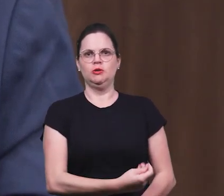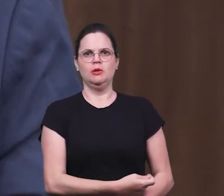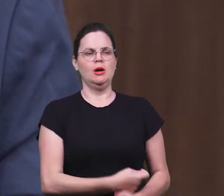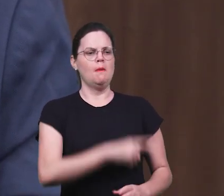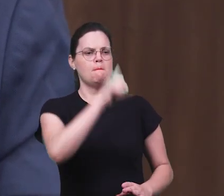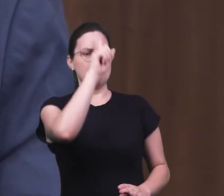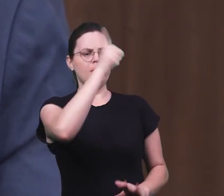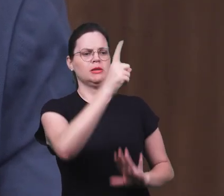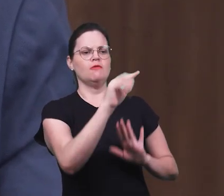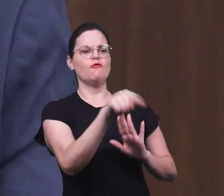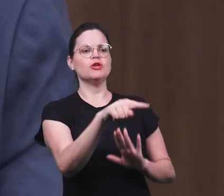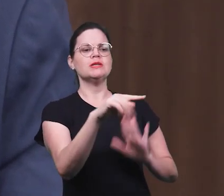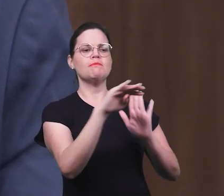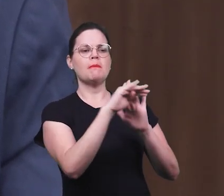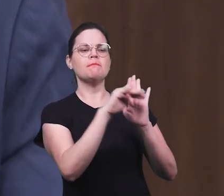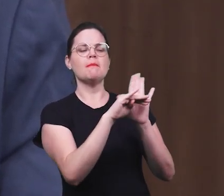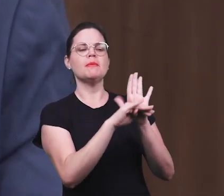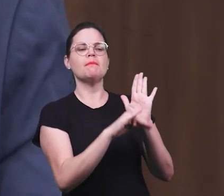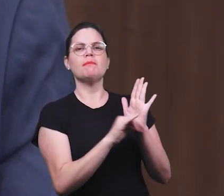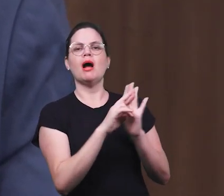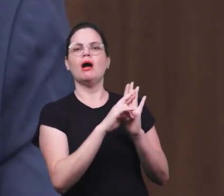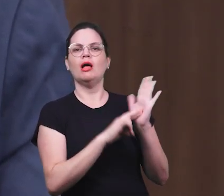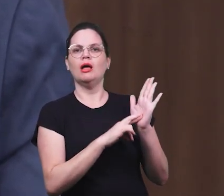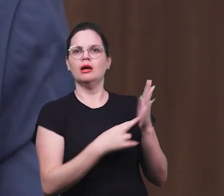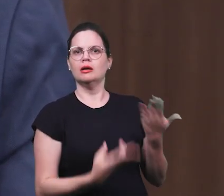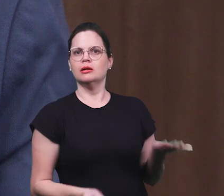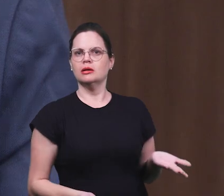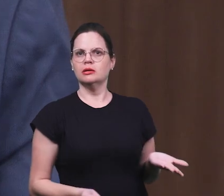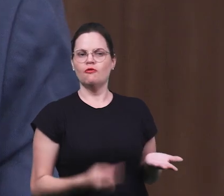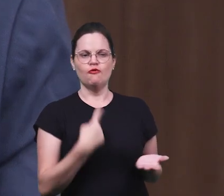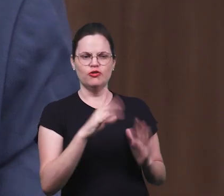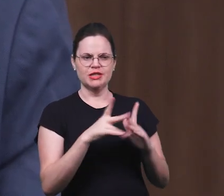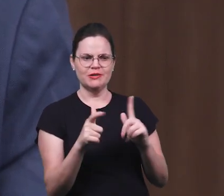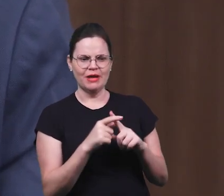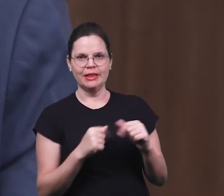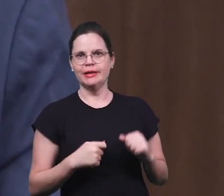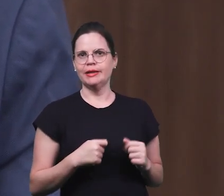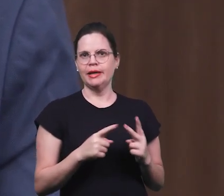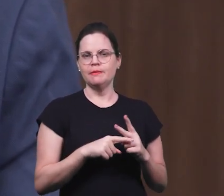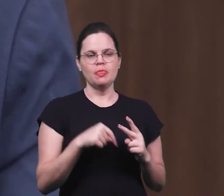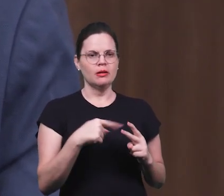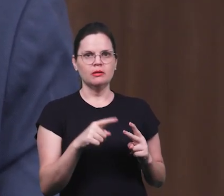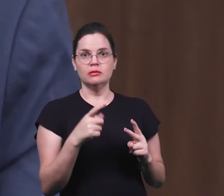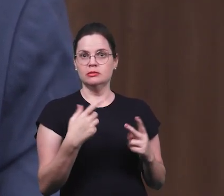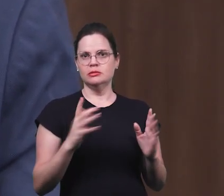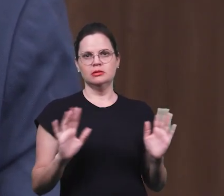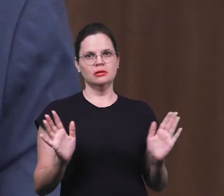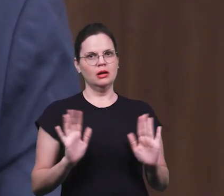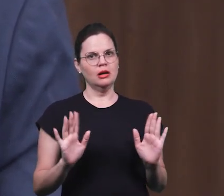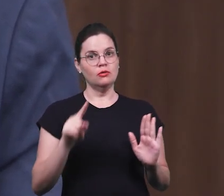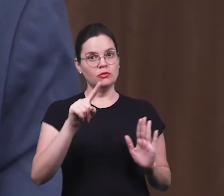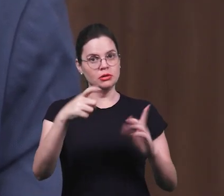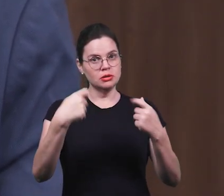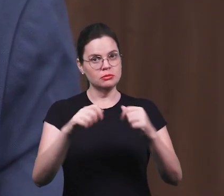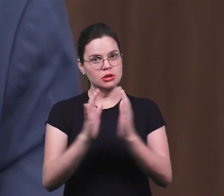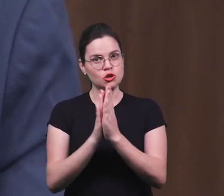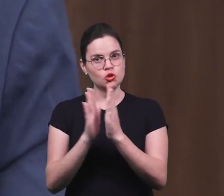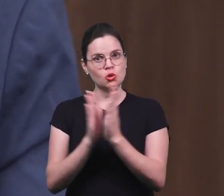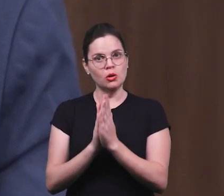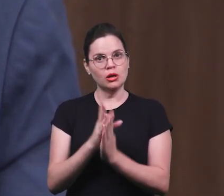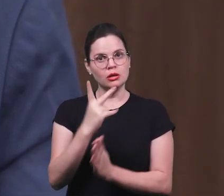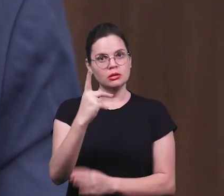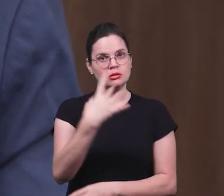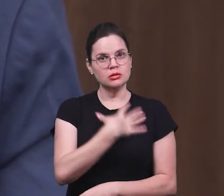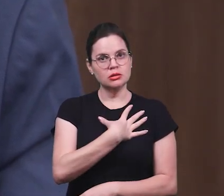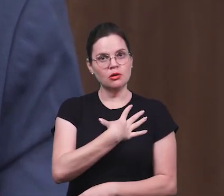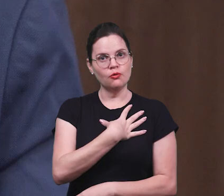de regra, o filho vai ter que fazer isso, aquilo, e ir para a igreja, ou não vai para a igreja, mas você tem que orar para o seu filho ter uma experiência com o Senhor. Se ele tiver uma experiência com